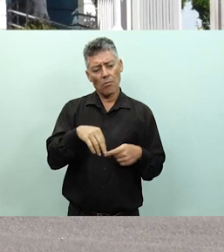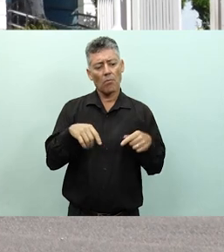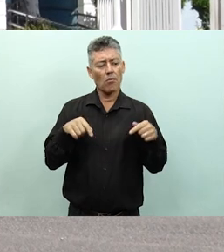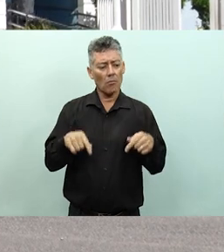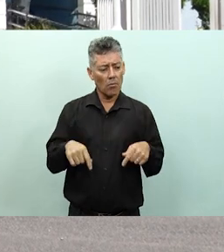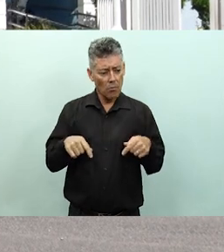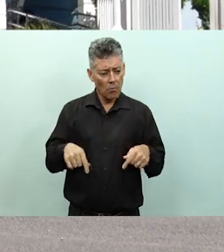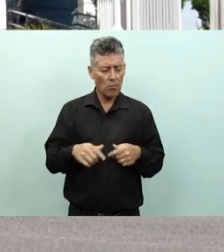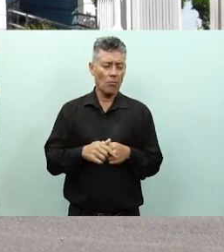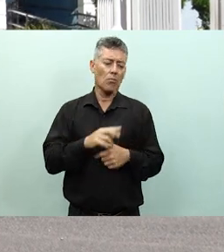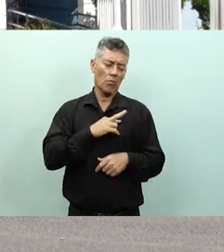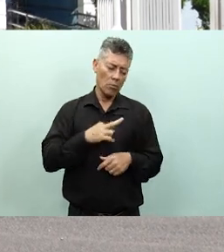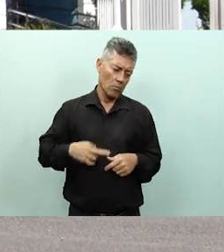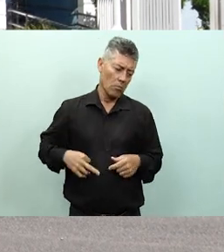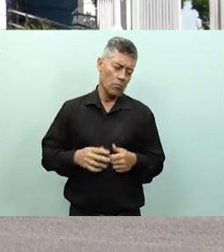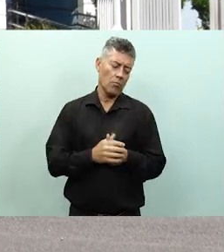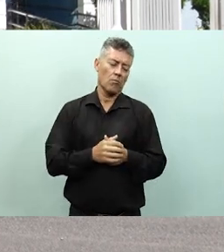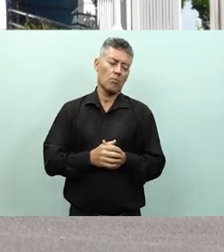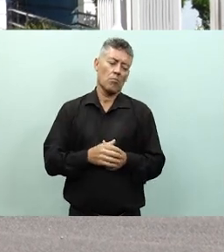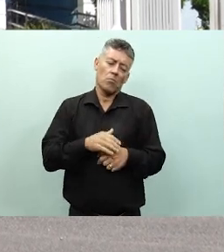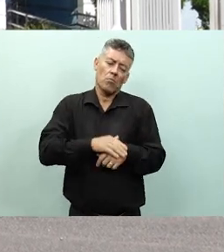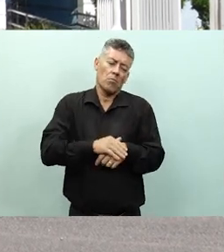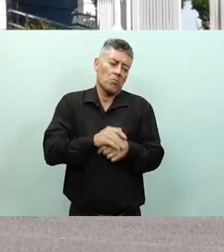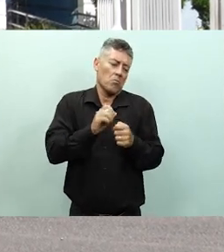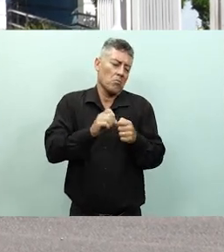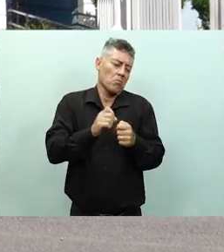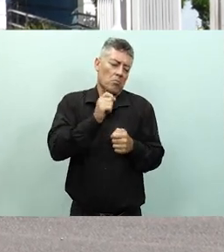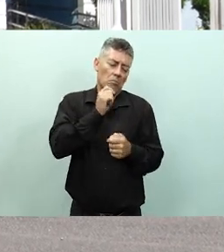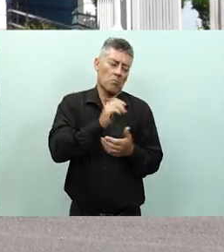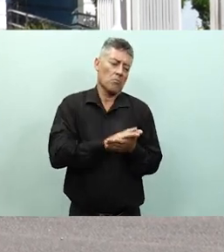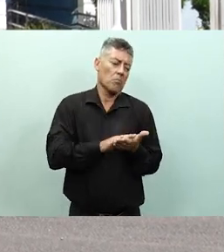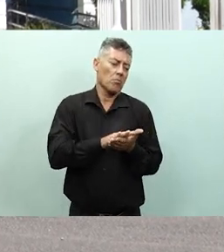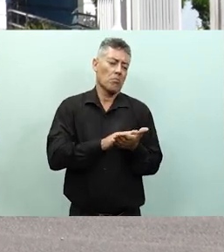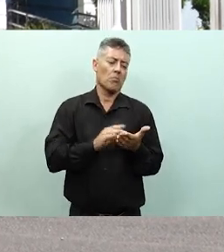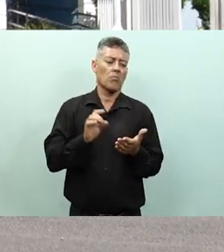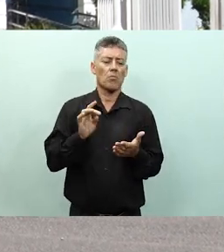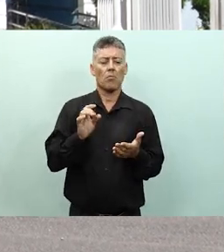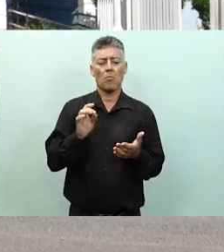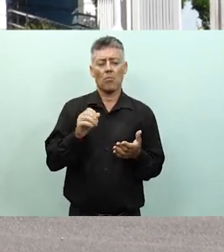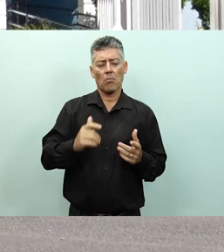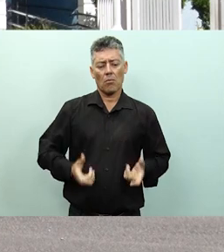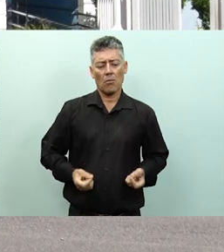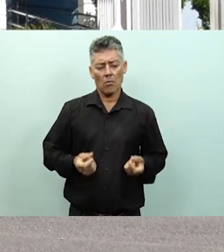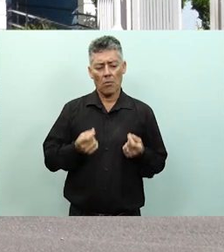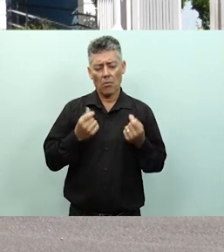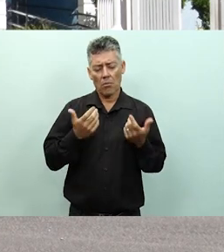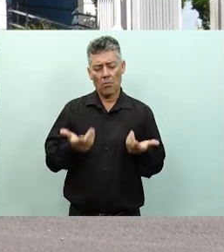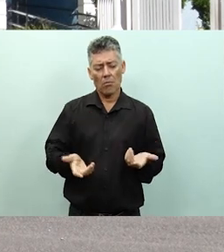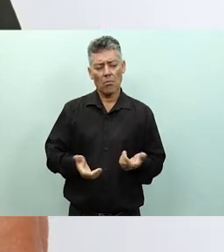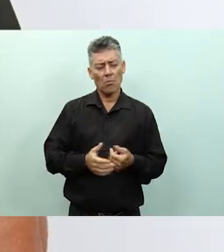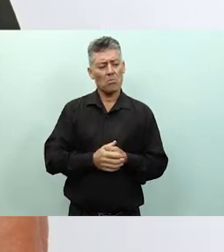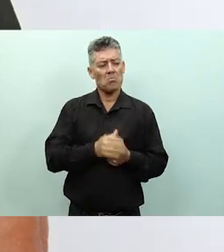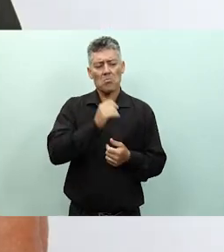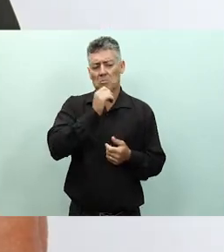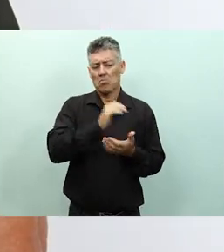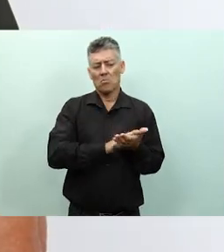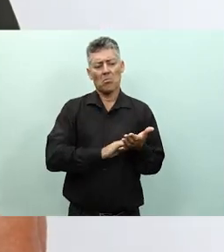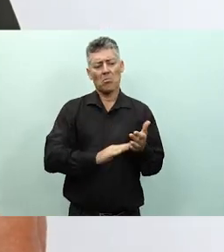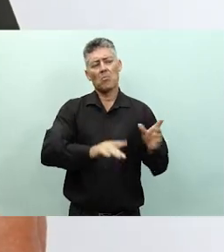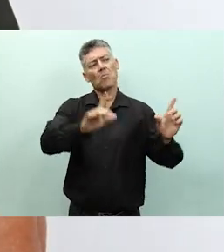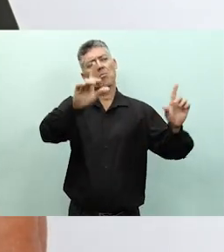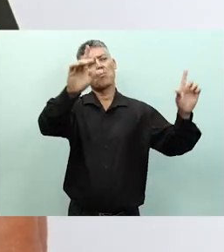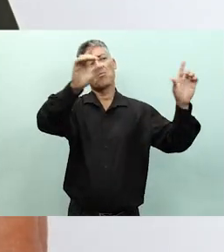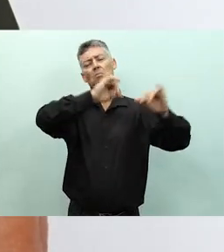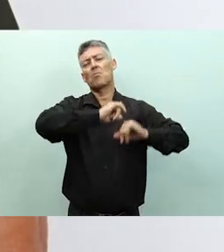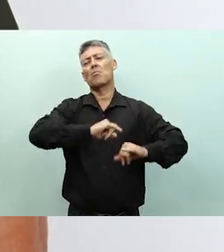na Câmara Municipal de Natal, como vereadora. Ela praticamente não fez campanha, já que lutava contra um câncer. Até a campanha dela